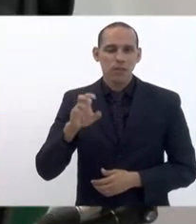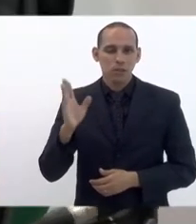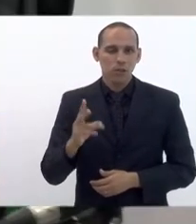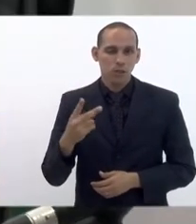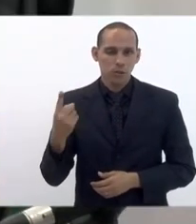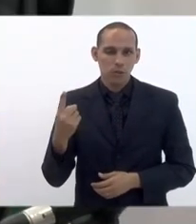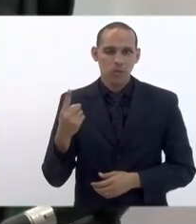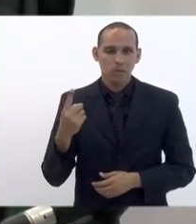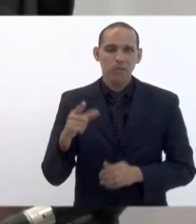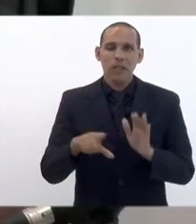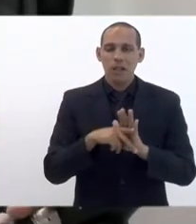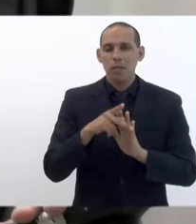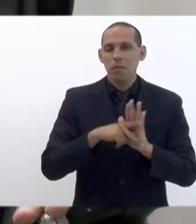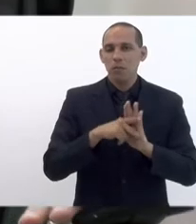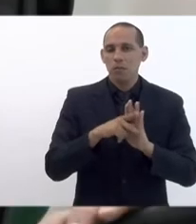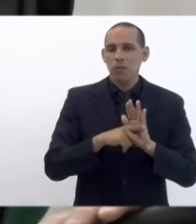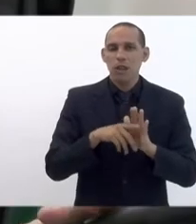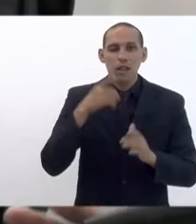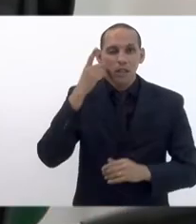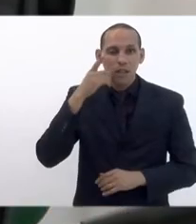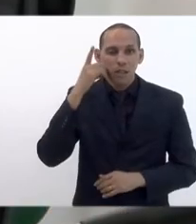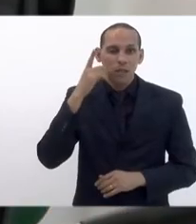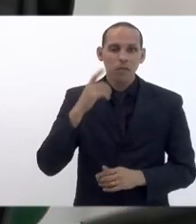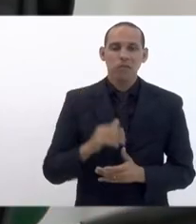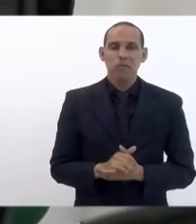21, que autoriza os deputados